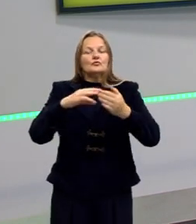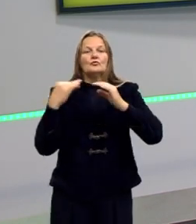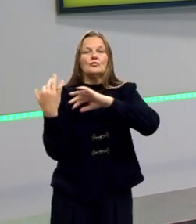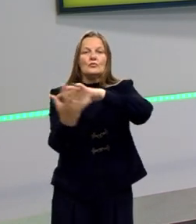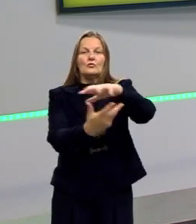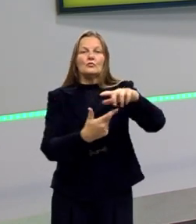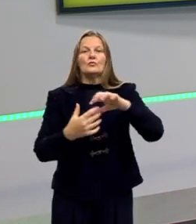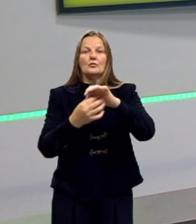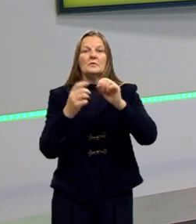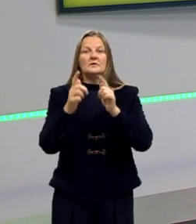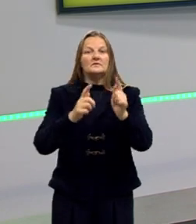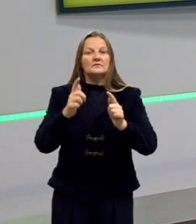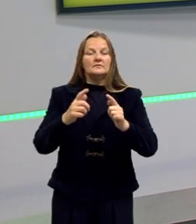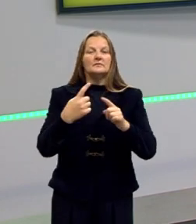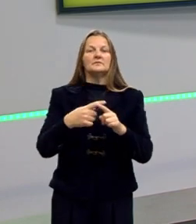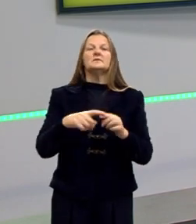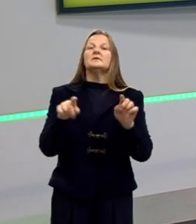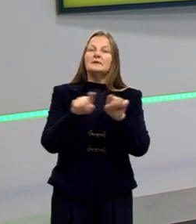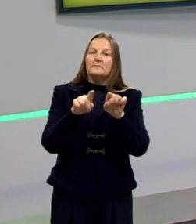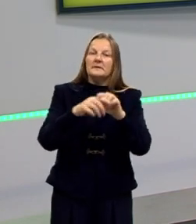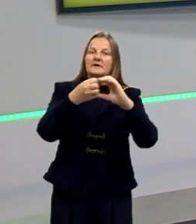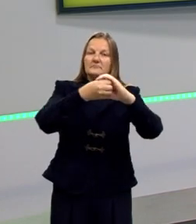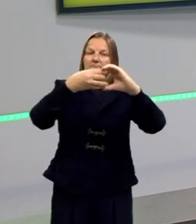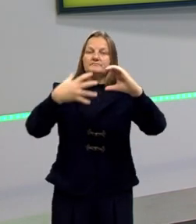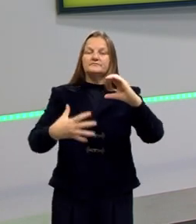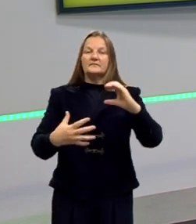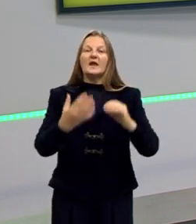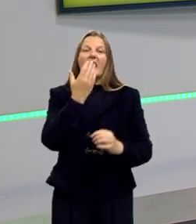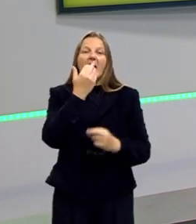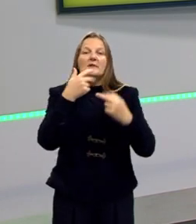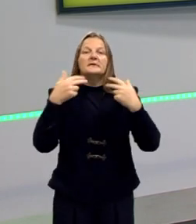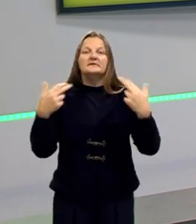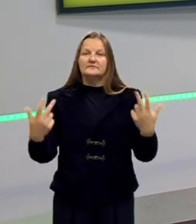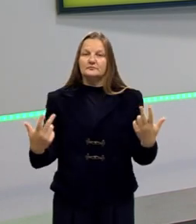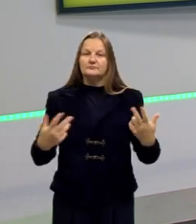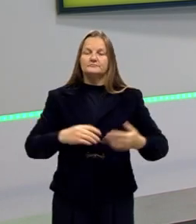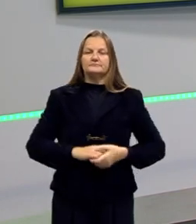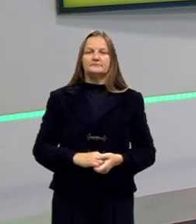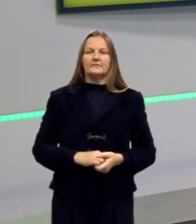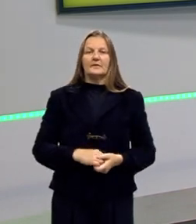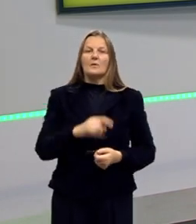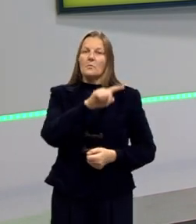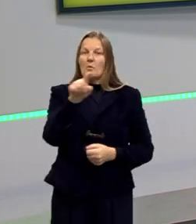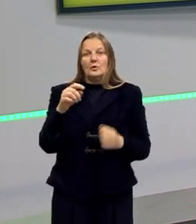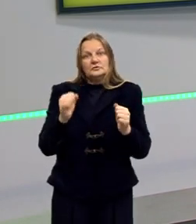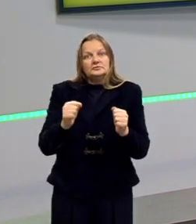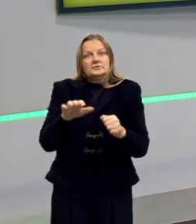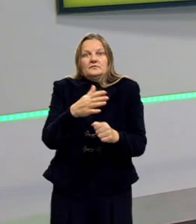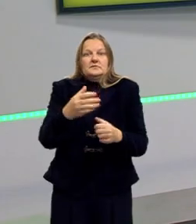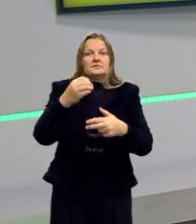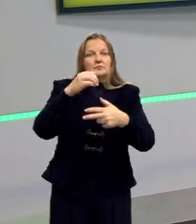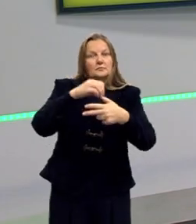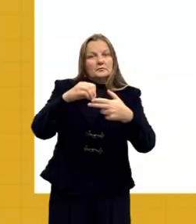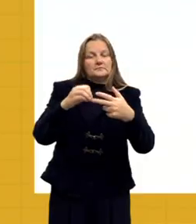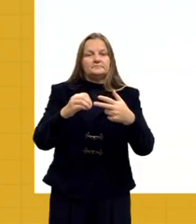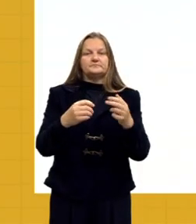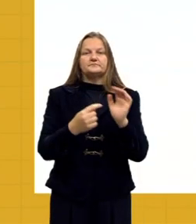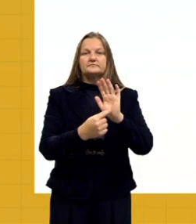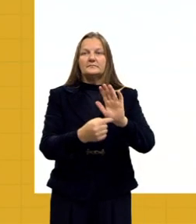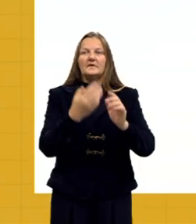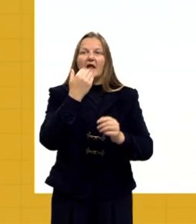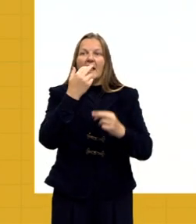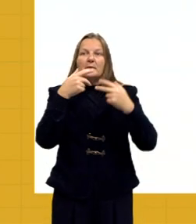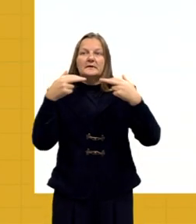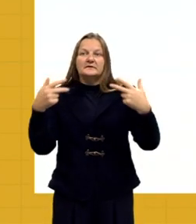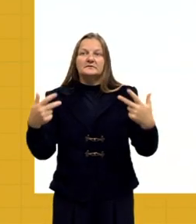globalização outra coisa que a gente pode colocar por exemplo é alimentação né que pode aparecer para vocês eu trago aqui né vai mostrar para